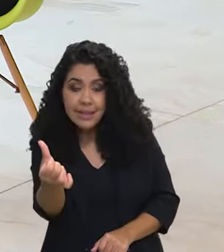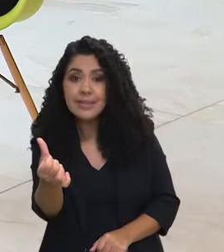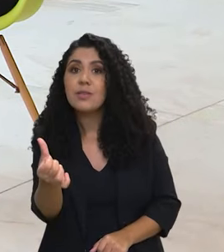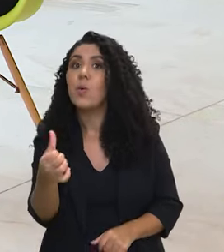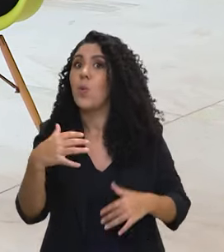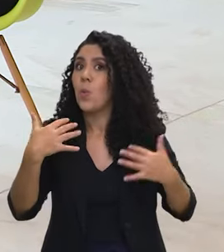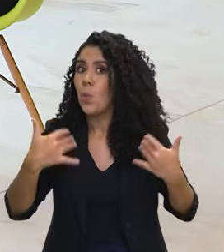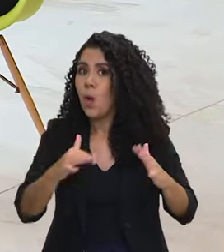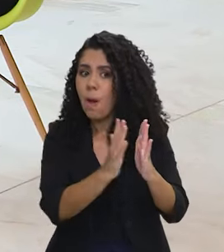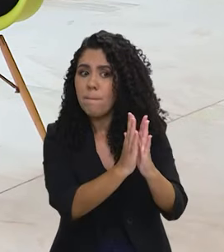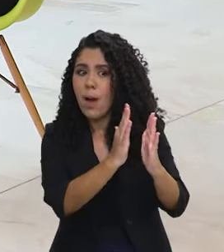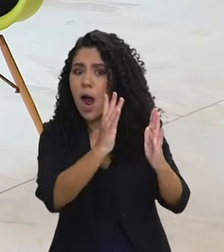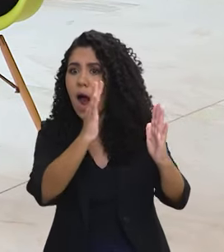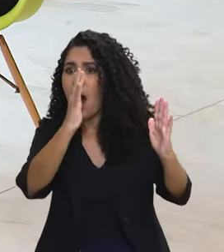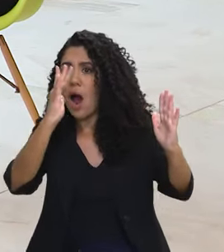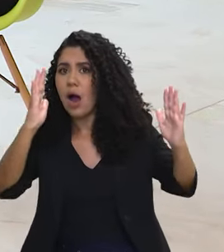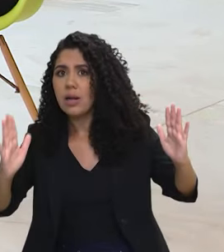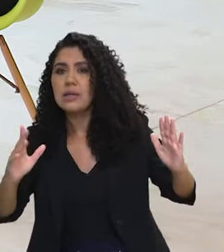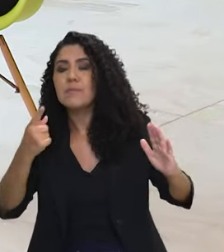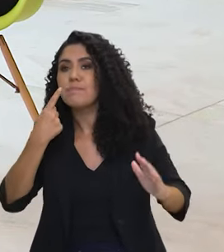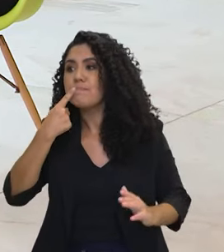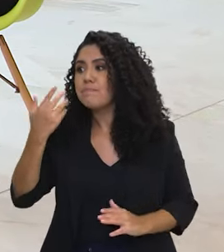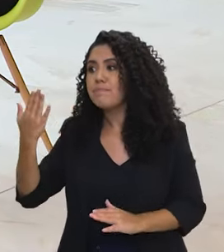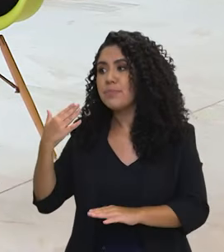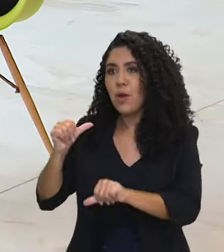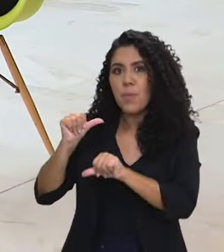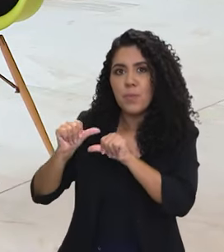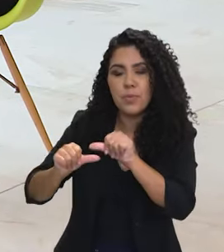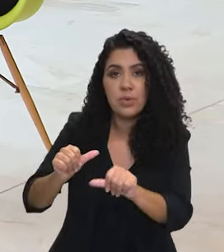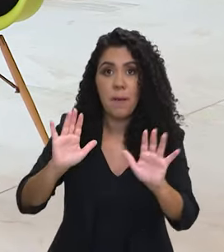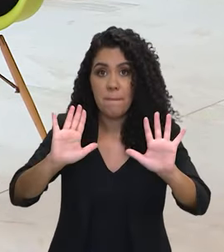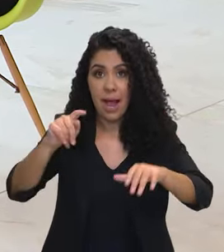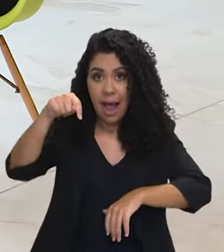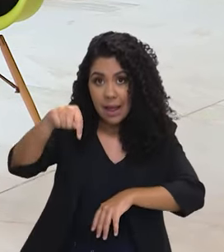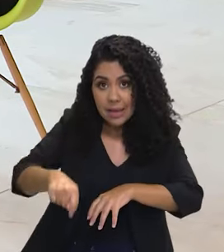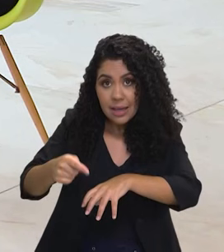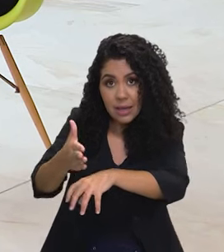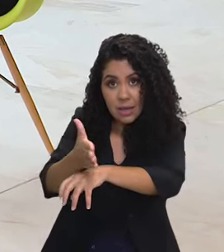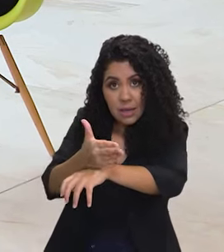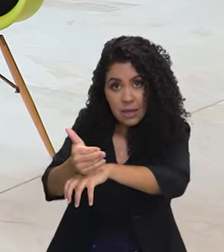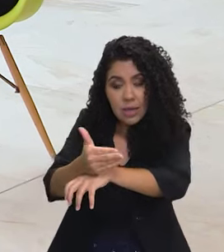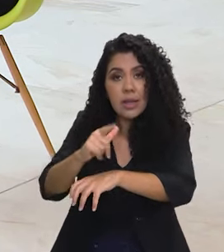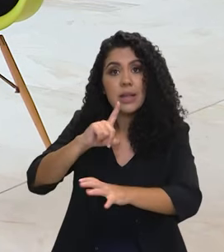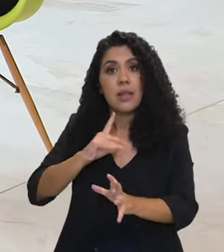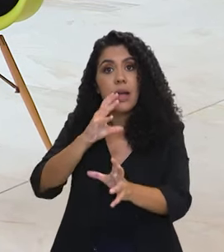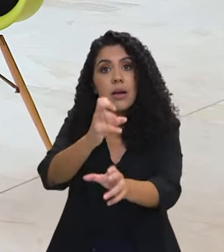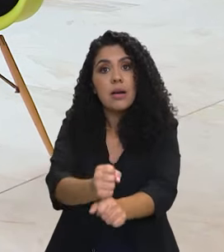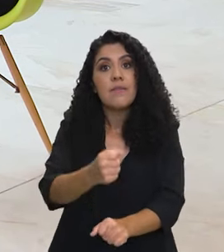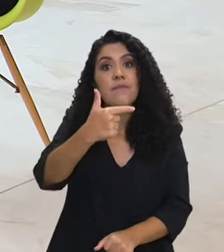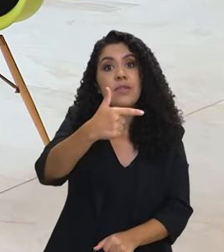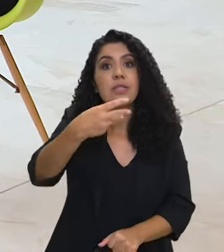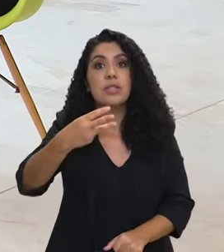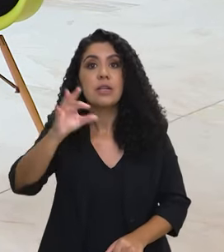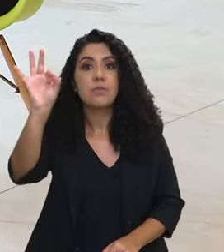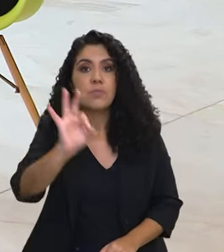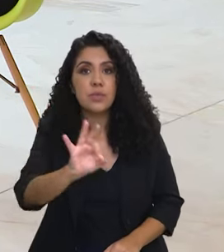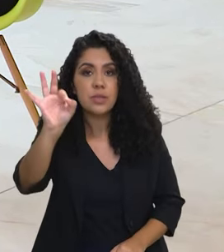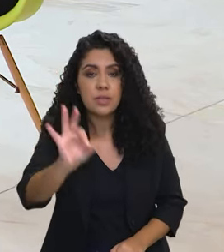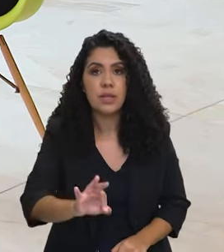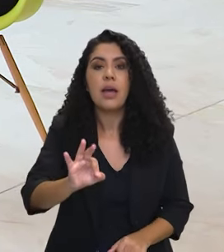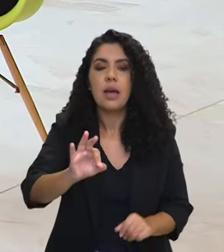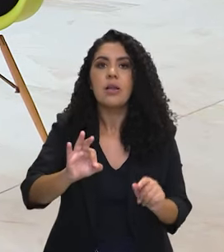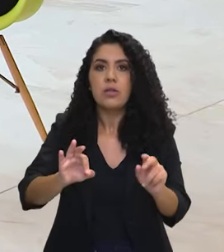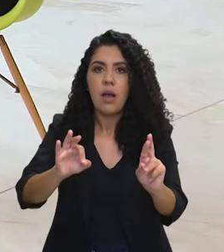gente está bem falando recente, né? de mudanças recentes, né? Hoje, no Itamaraty, nós somos 23%